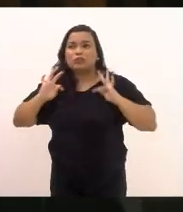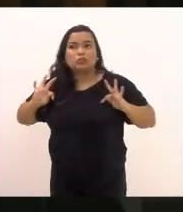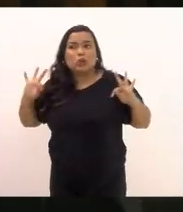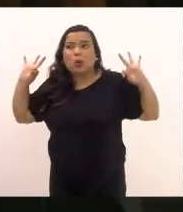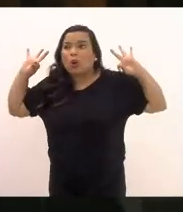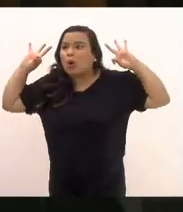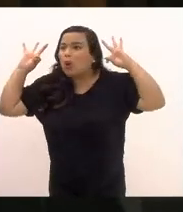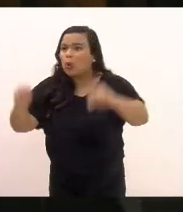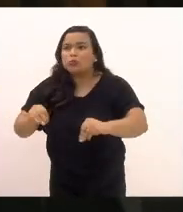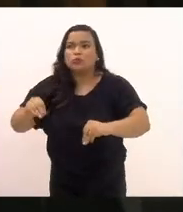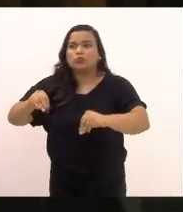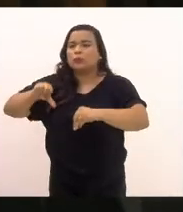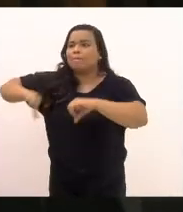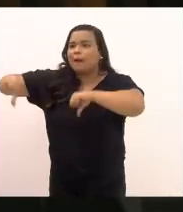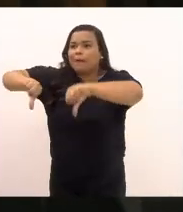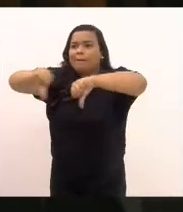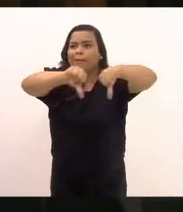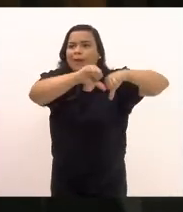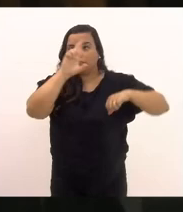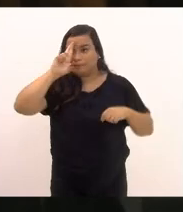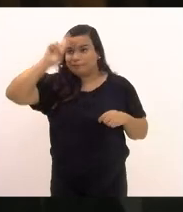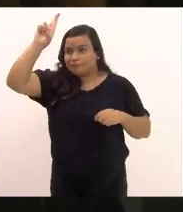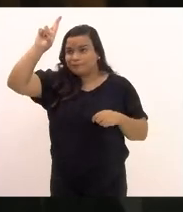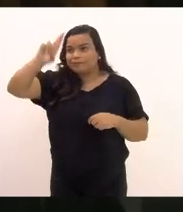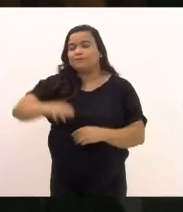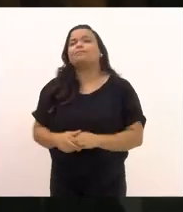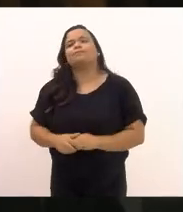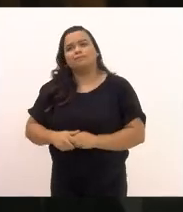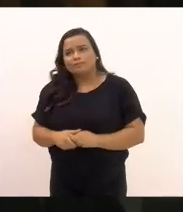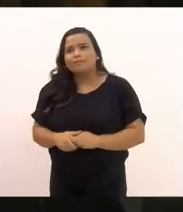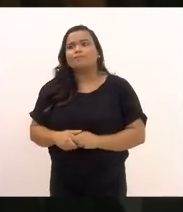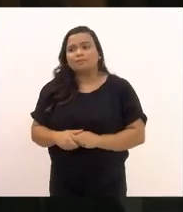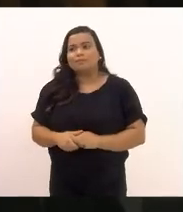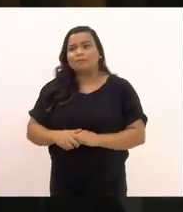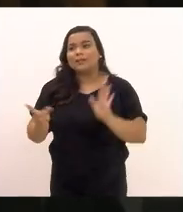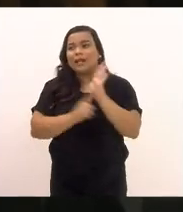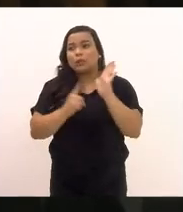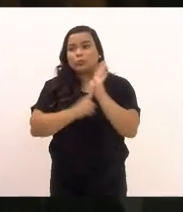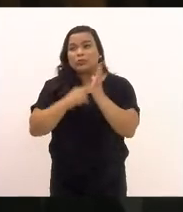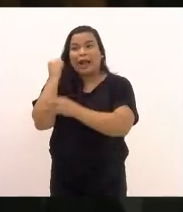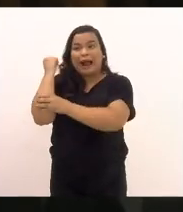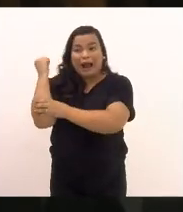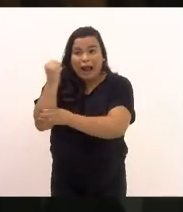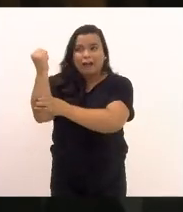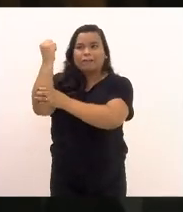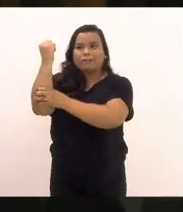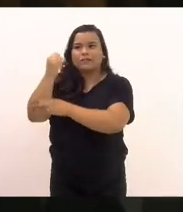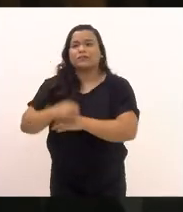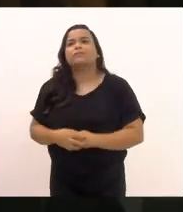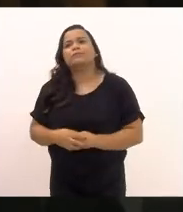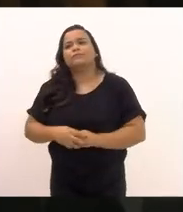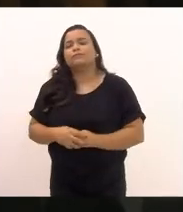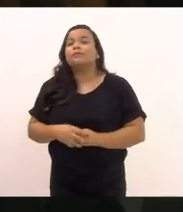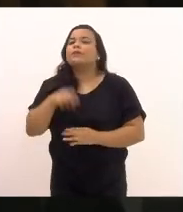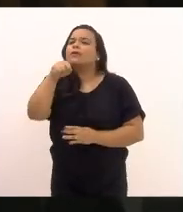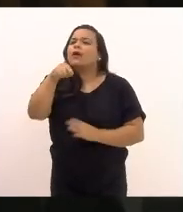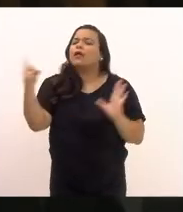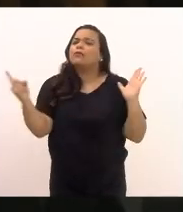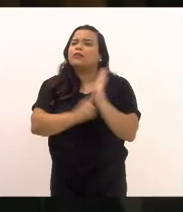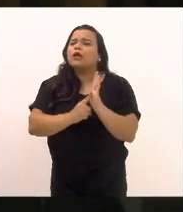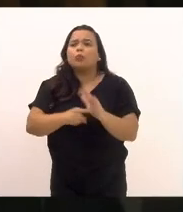órgãos competentes uma grave denúncia. Denúncia essa, tia